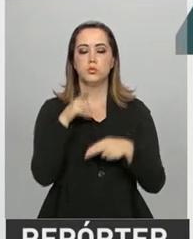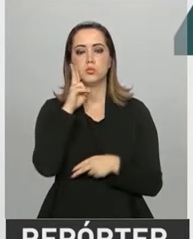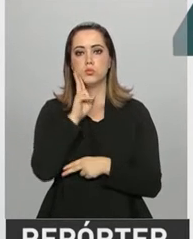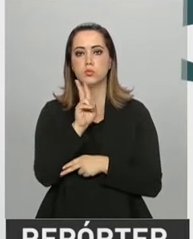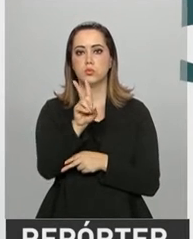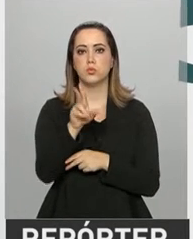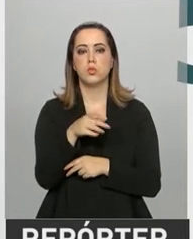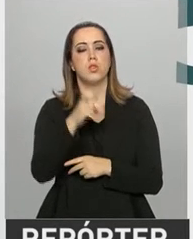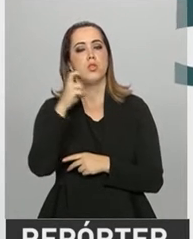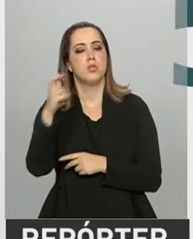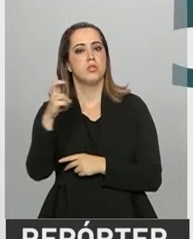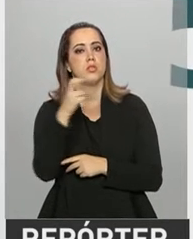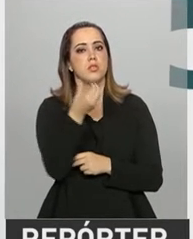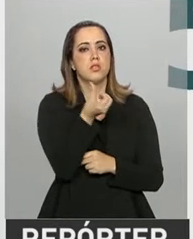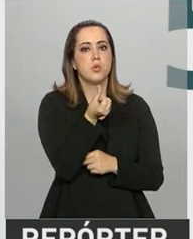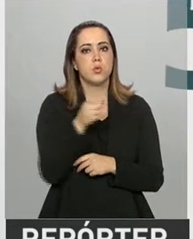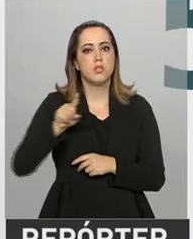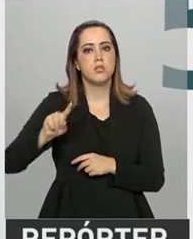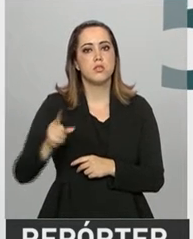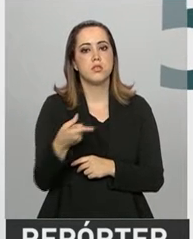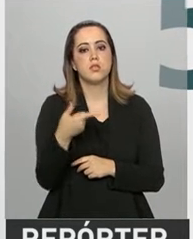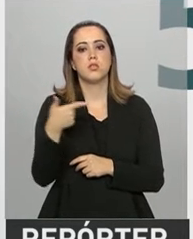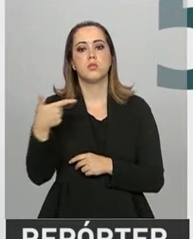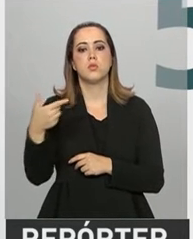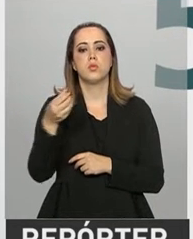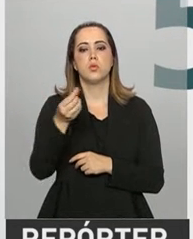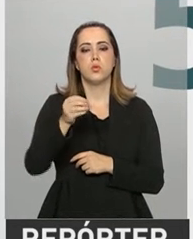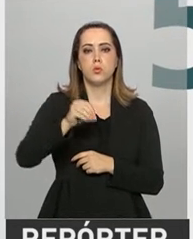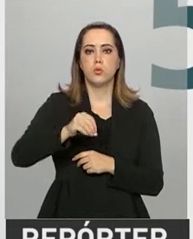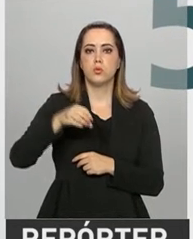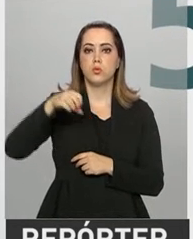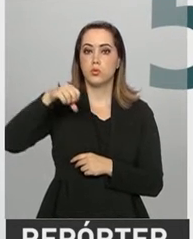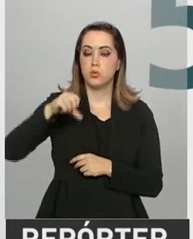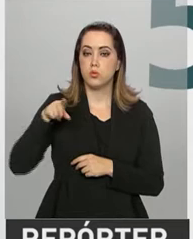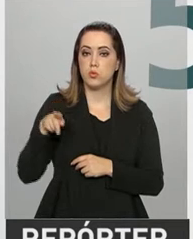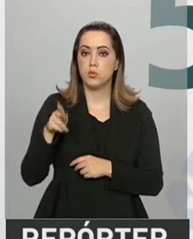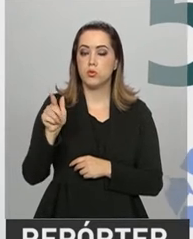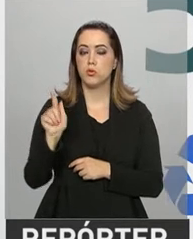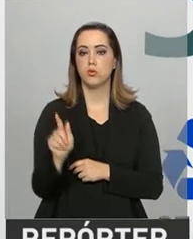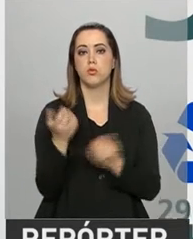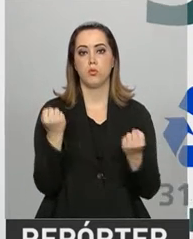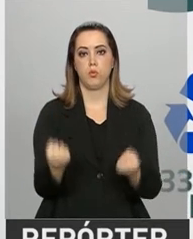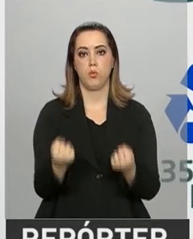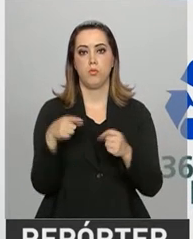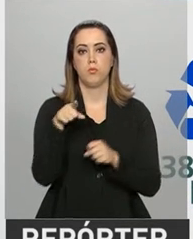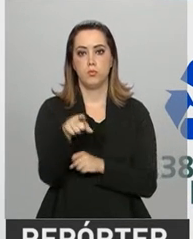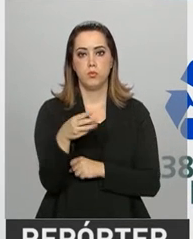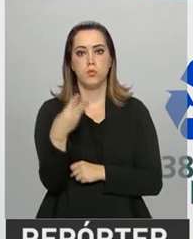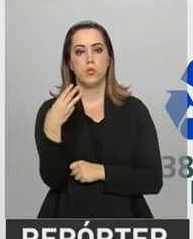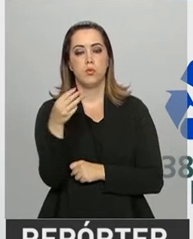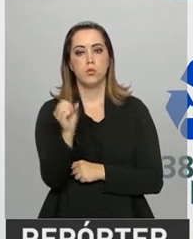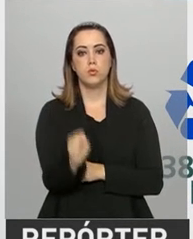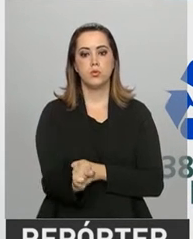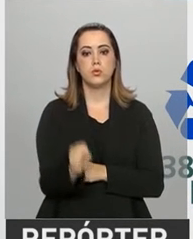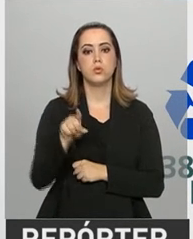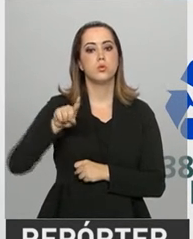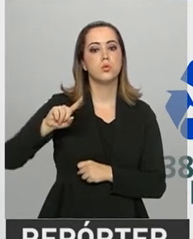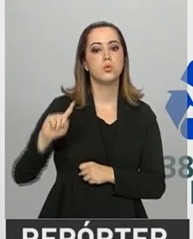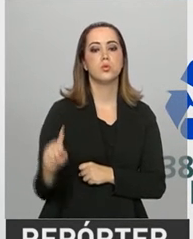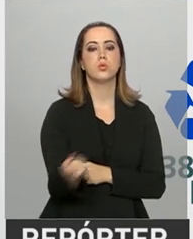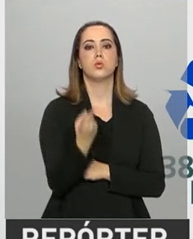indica 56 mil 209 quilos de materiais coletados são 38 mil